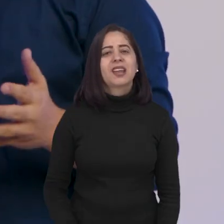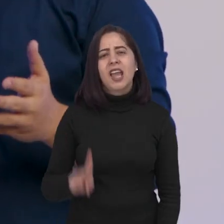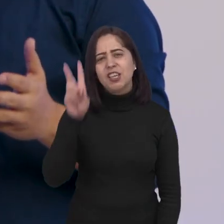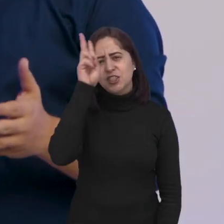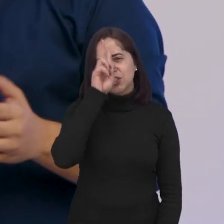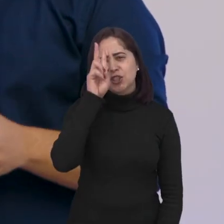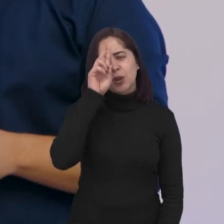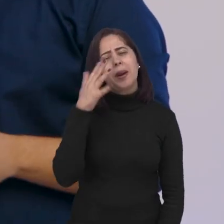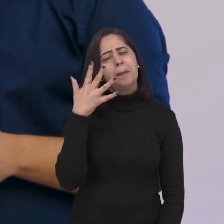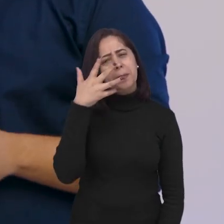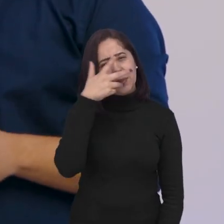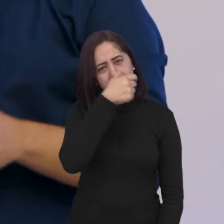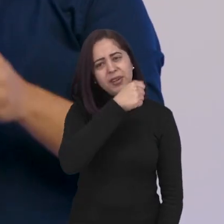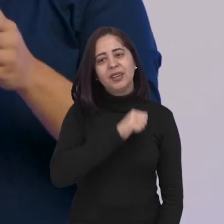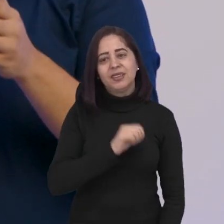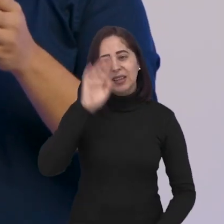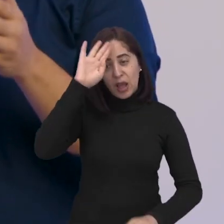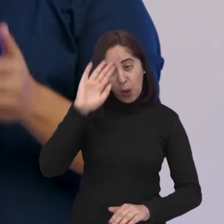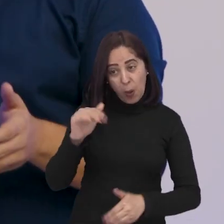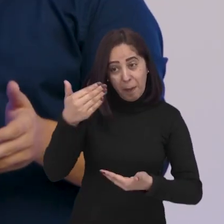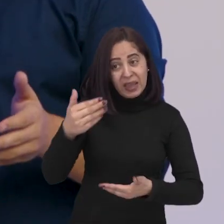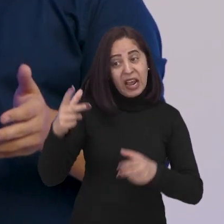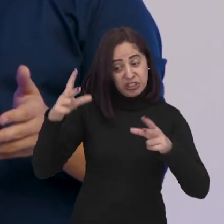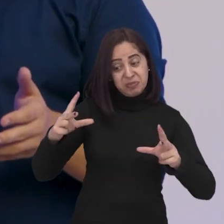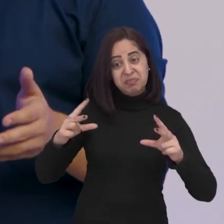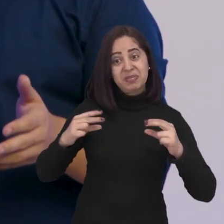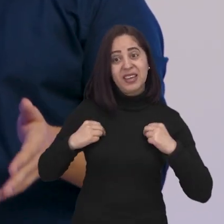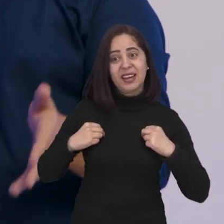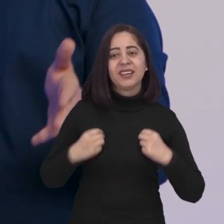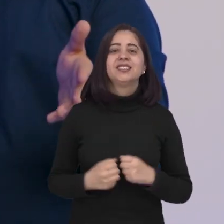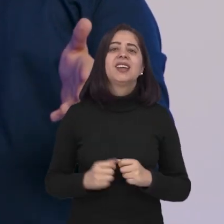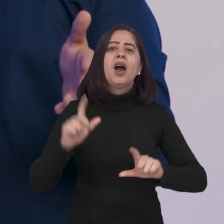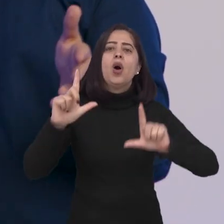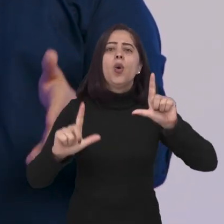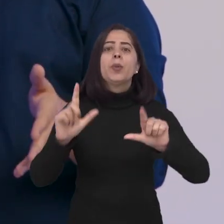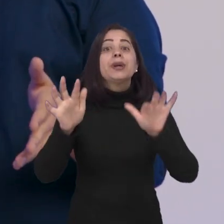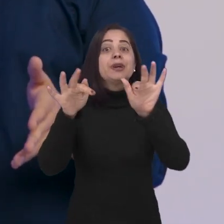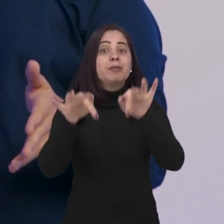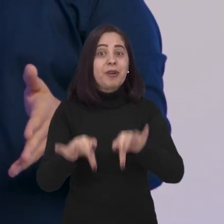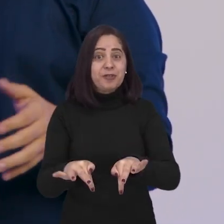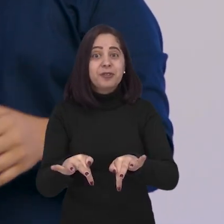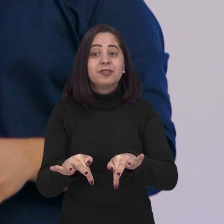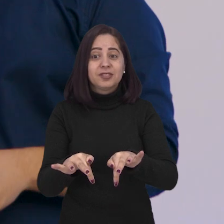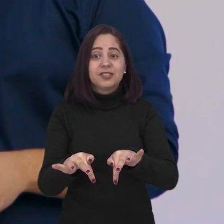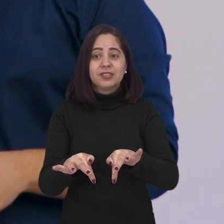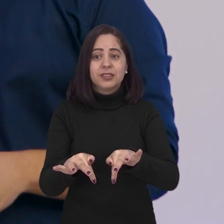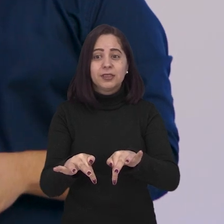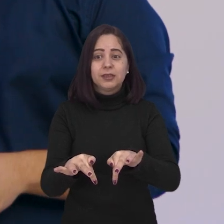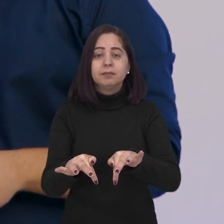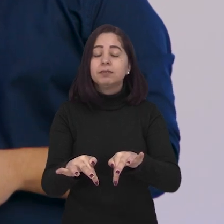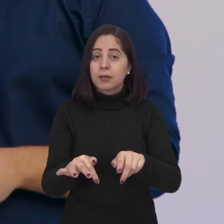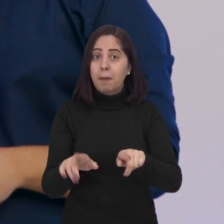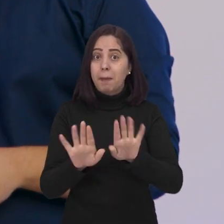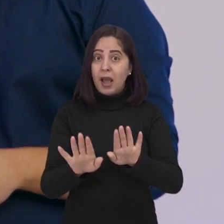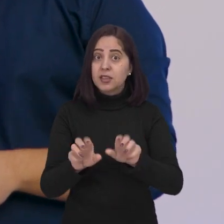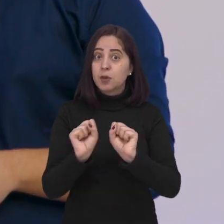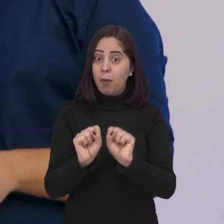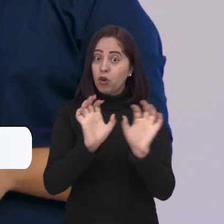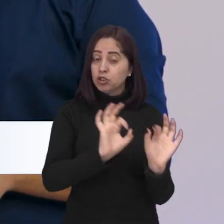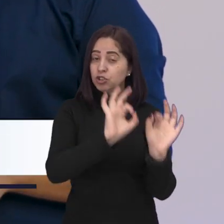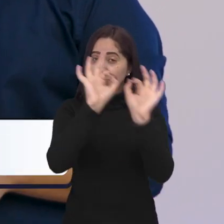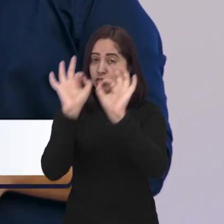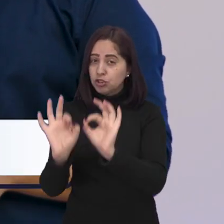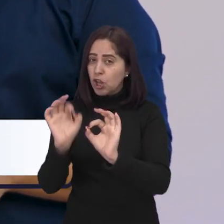Que história bacana do Wilson, né? Homenagem muito merecida. E termina aqui o Cidadania em Pauta desta semana. Eu te lembro que você